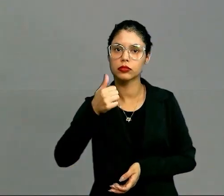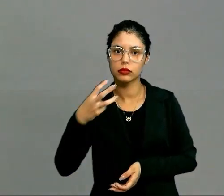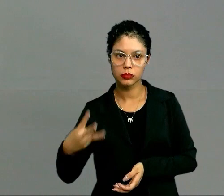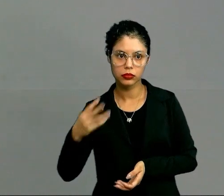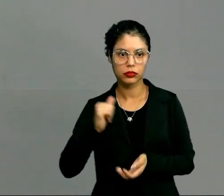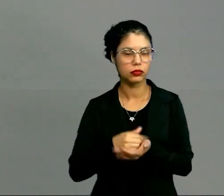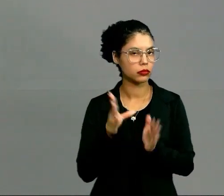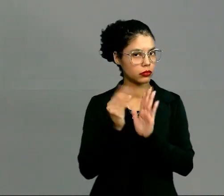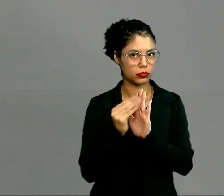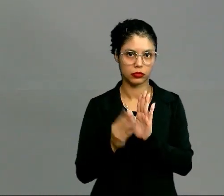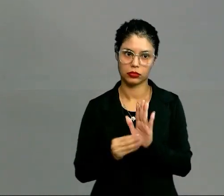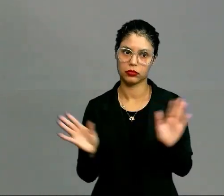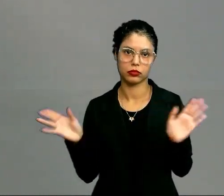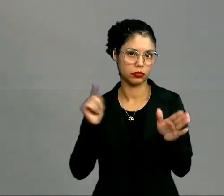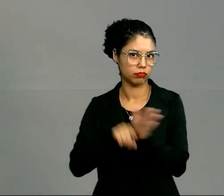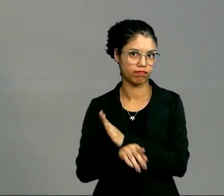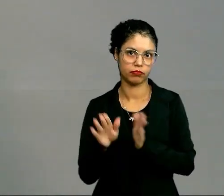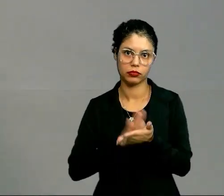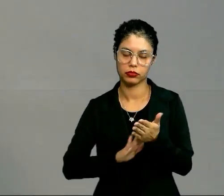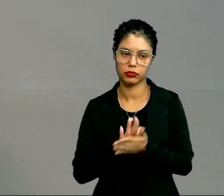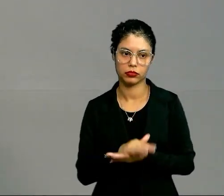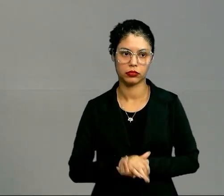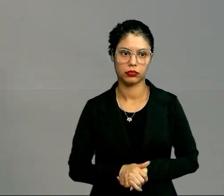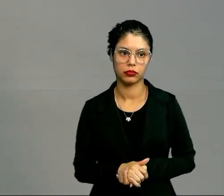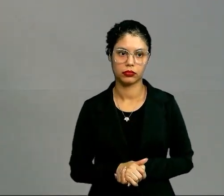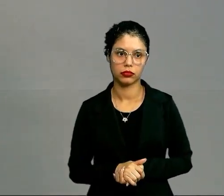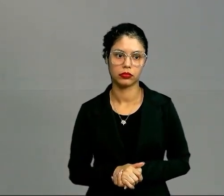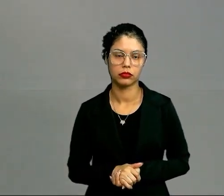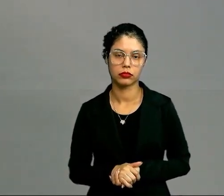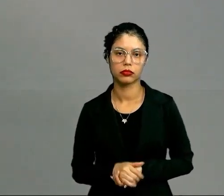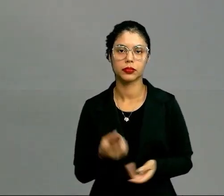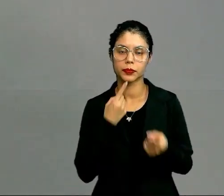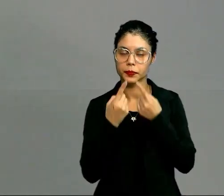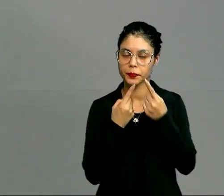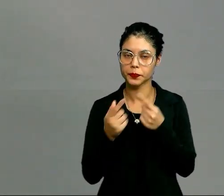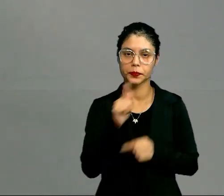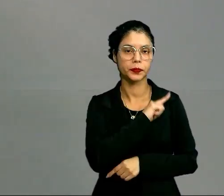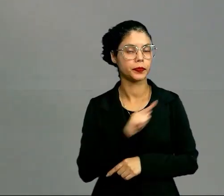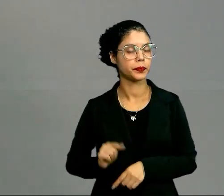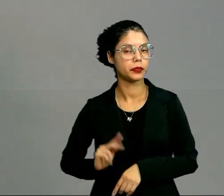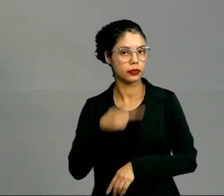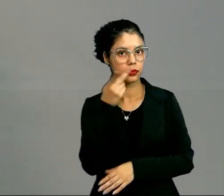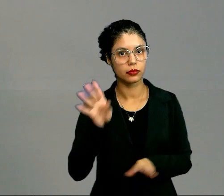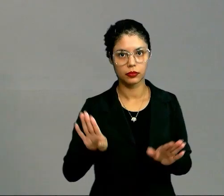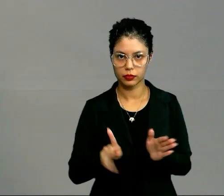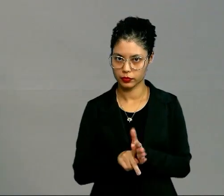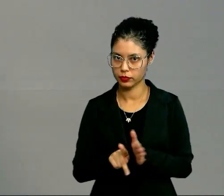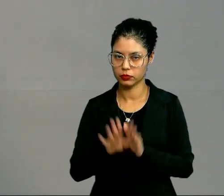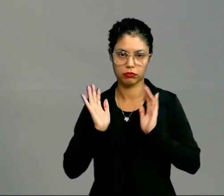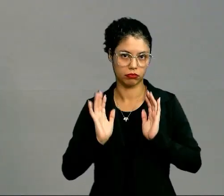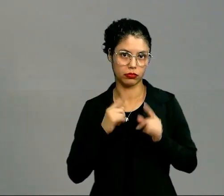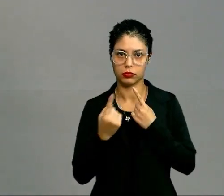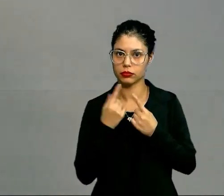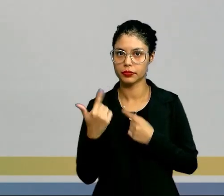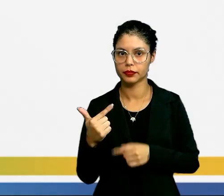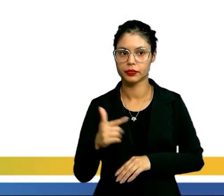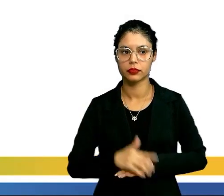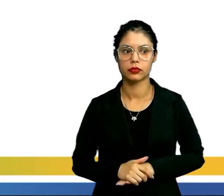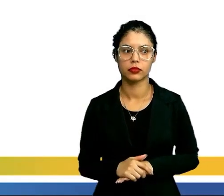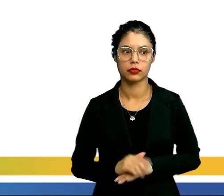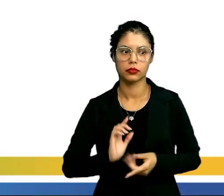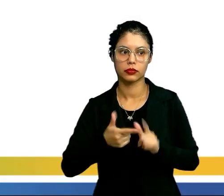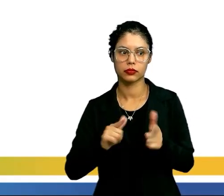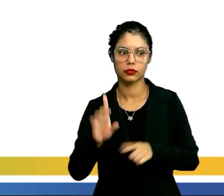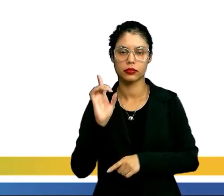2013. Fato, né, gente? Inquestionável, não podemos discutir em relação a isso. Se o governo falou, está falado, não tem discussão. Então, qual